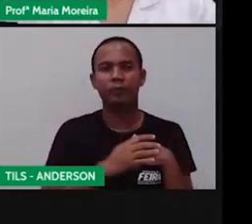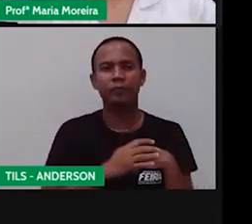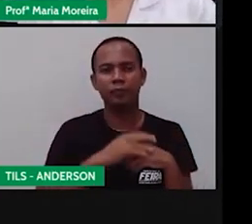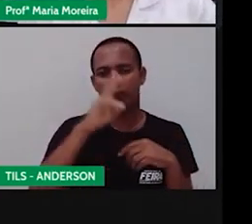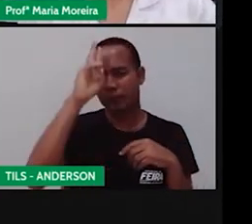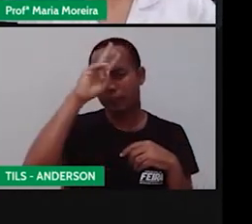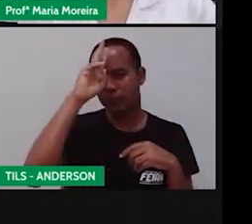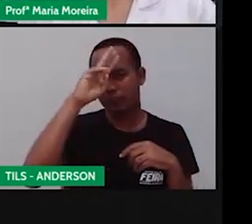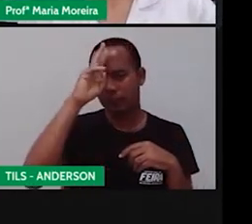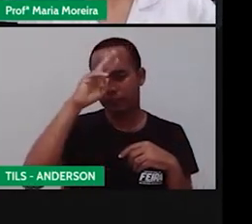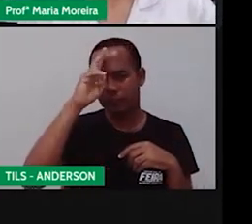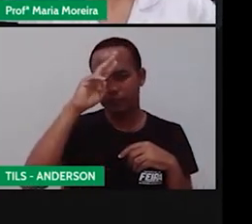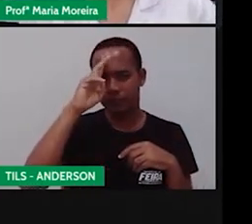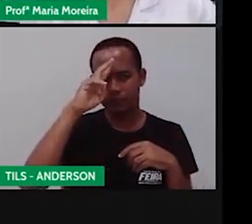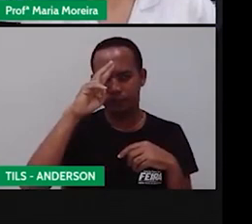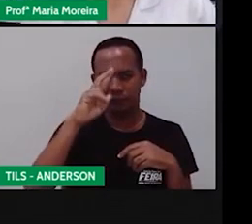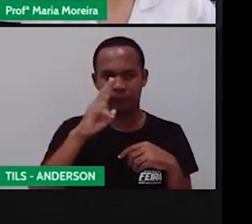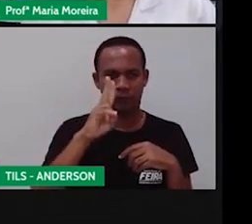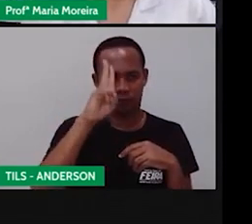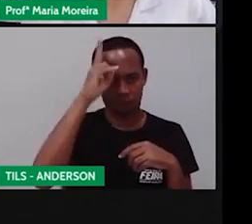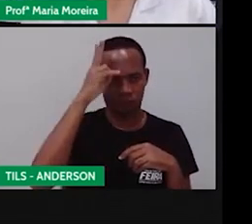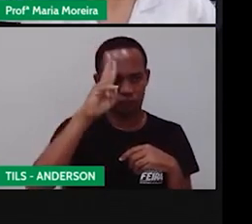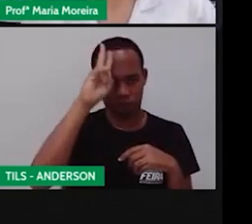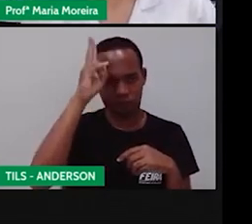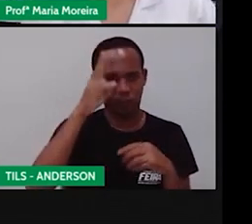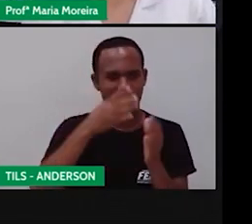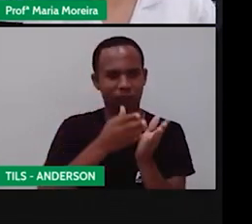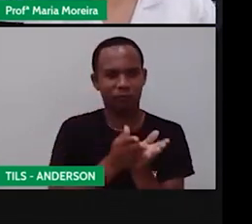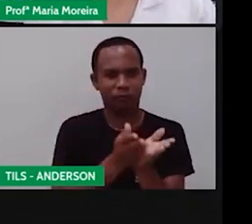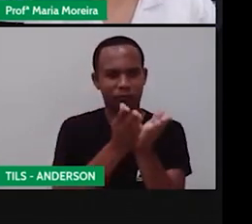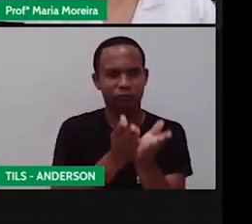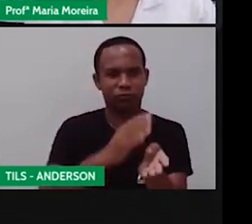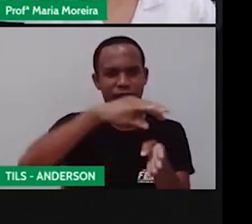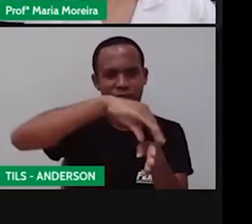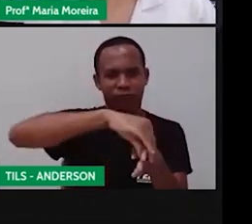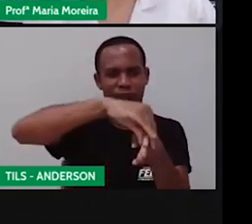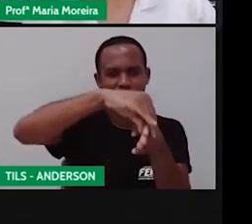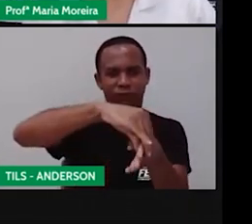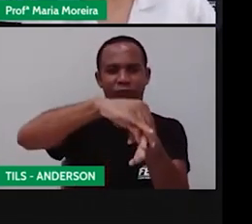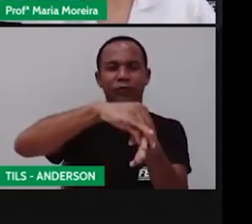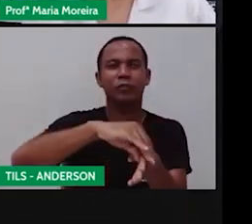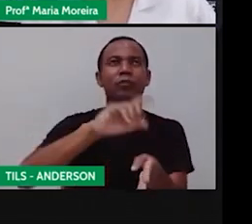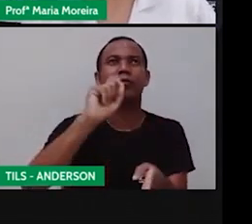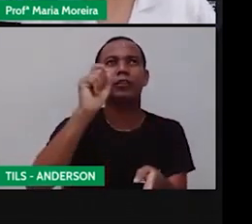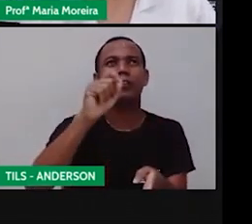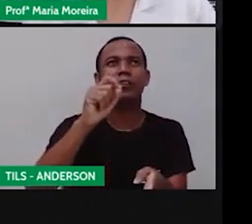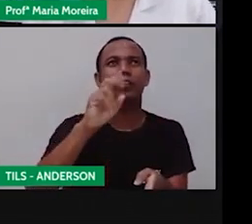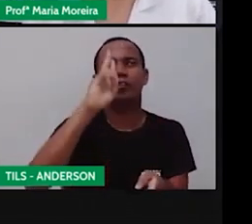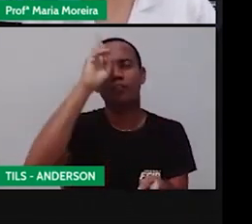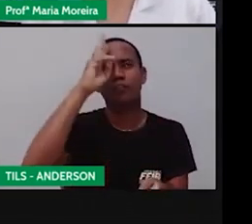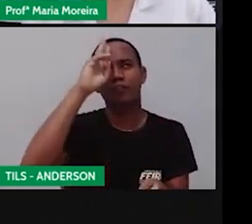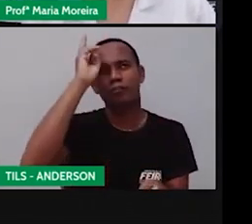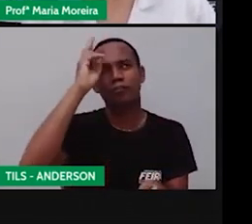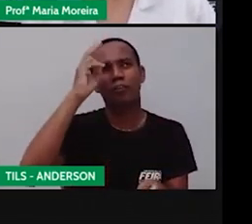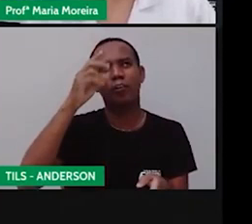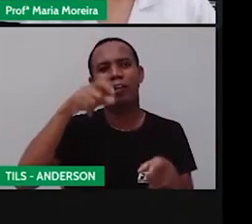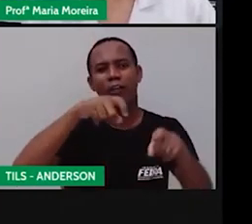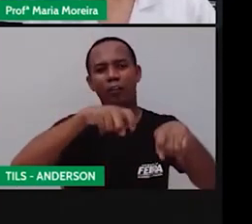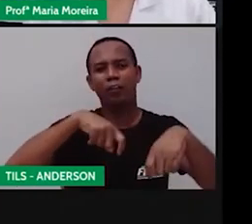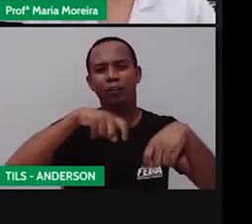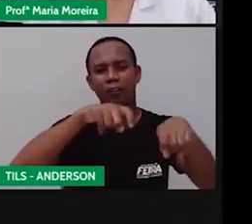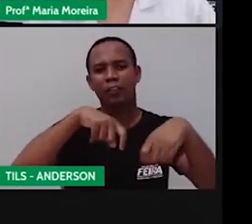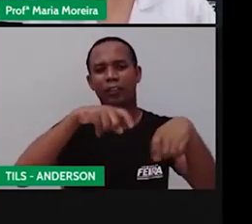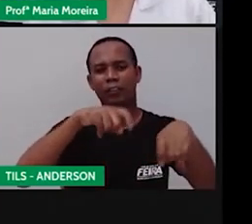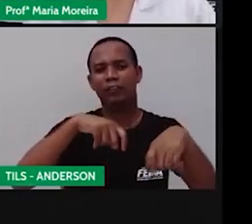Lembra das histórias de cordel? Que a Pro trouxe os cordéis aqui? A Pro falou, olha, conta histórias do Nordeste. Então, qual era o local?